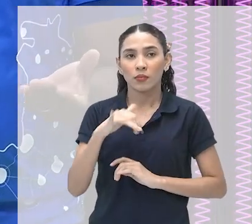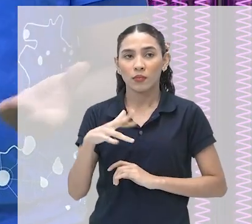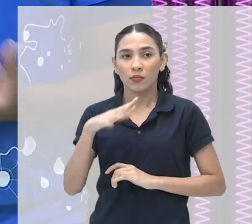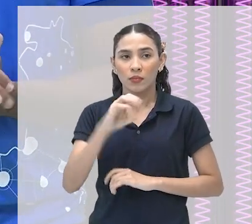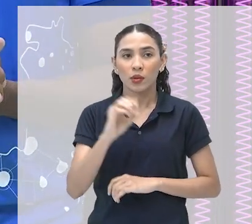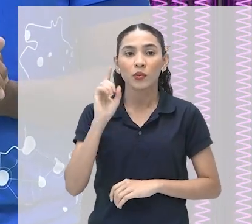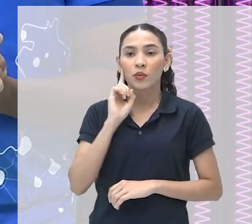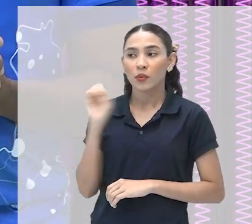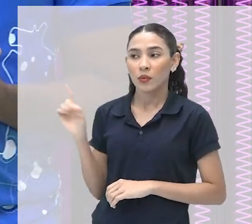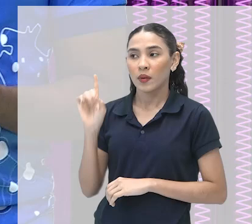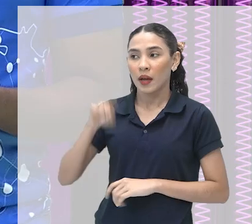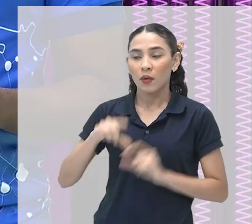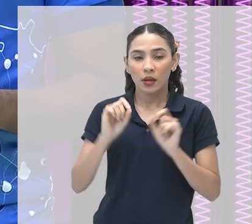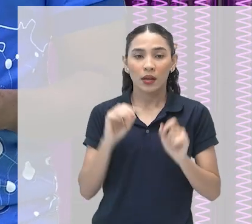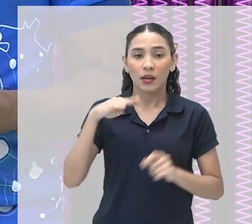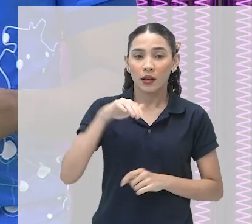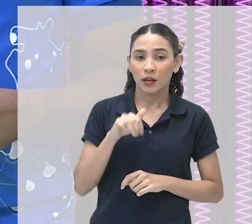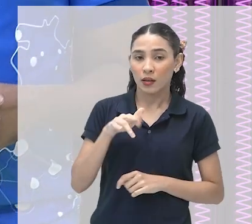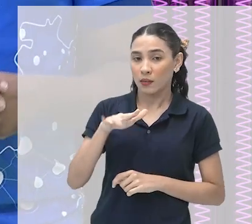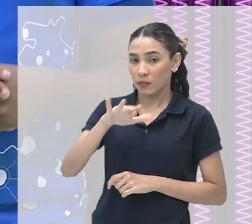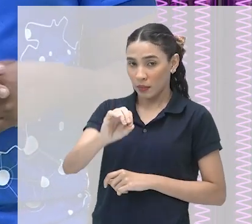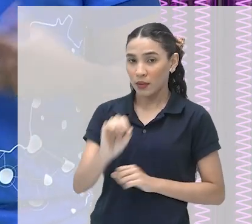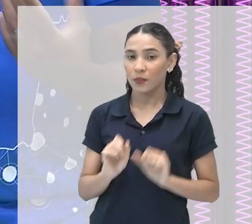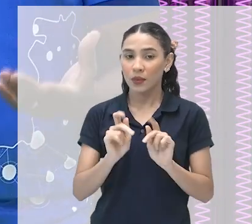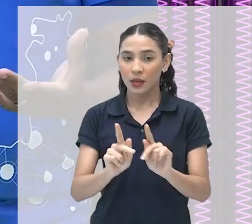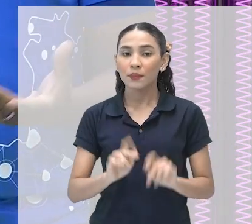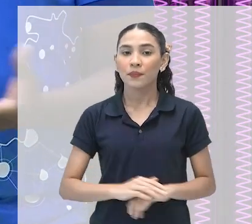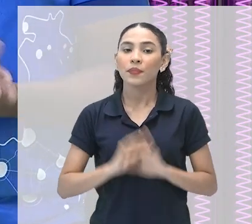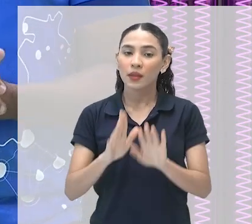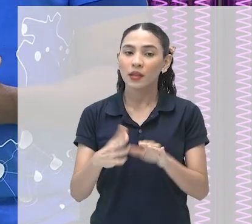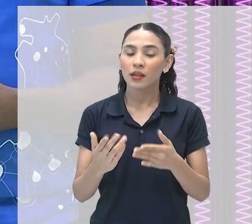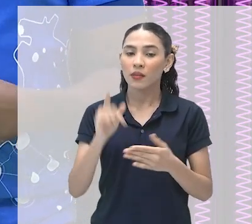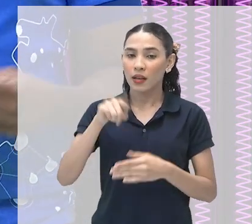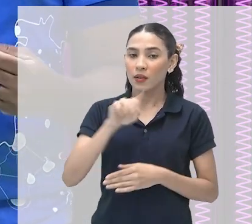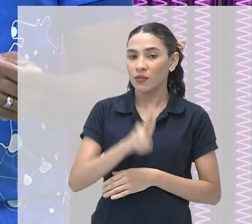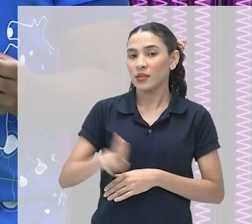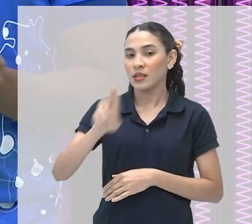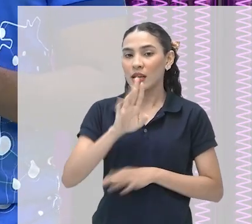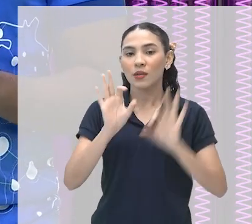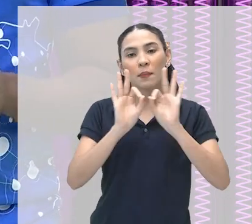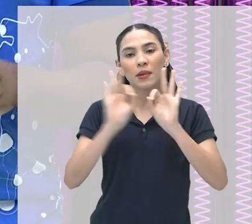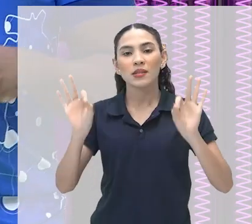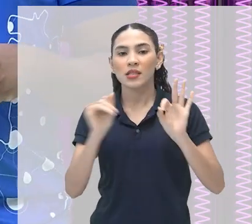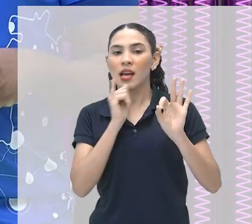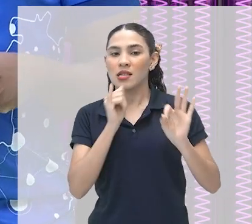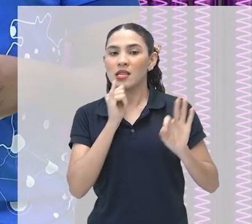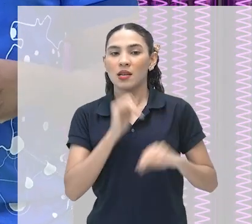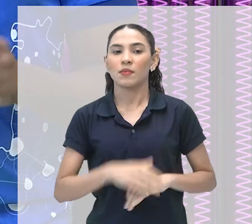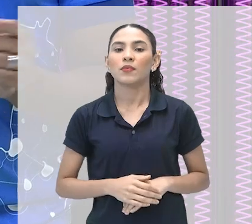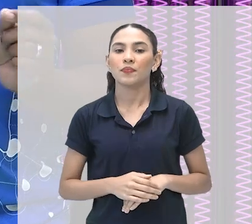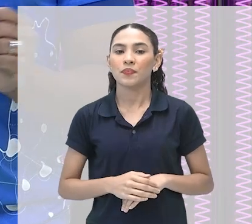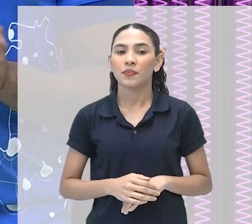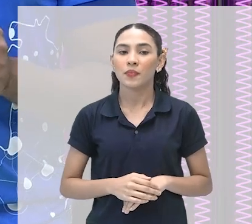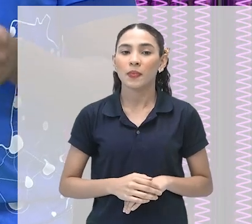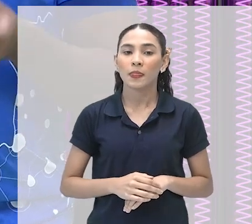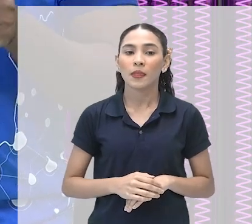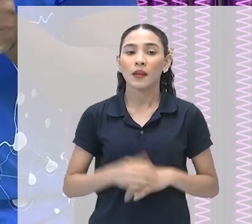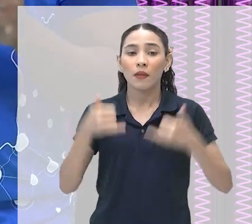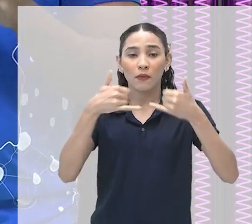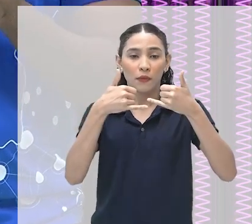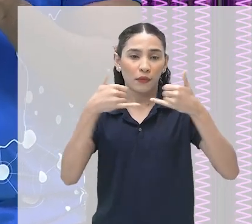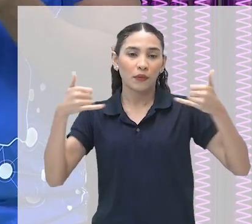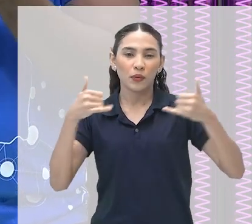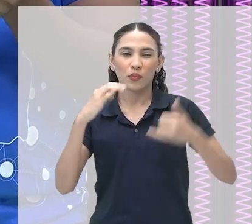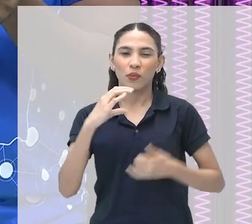esse M do lado é o metro. Tudo bem? Então, ele é utilizado para medir, por exemplo, um fio de cobre,